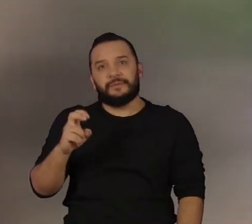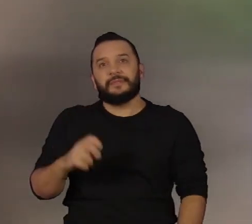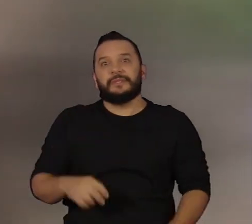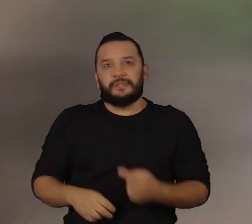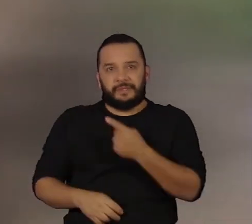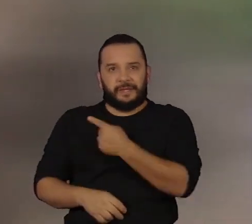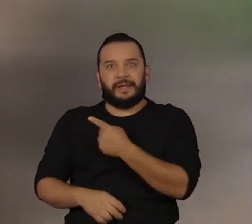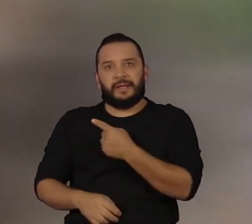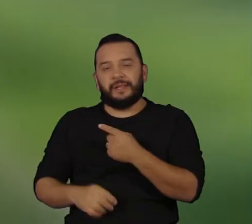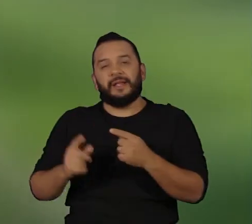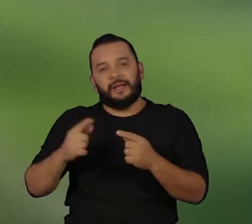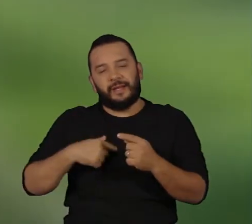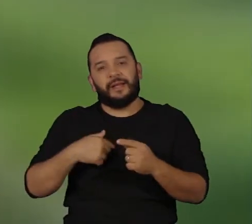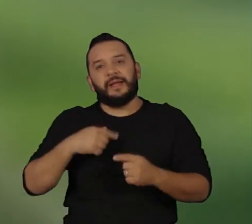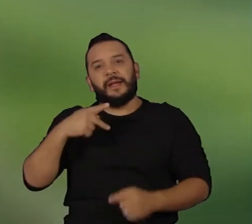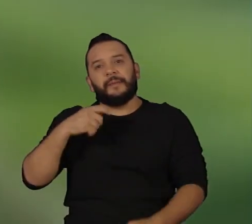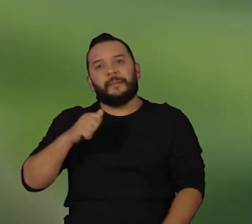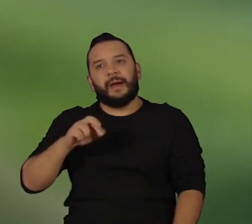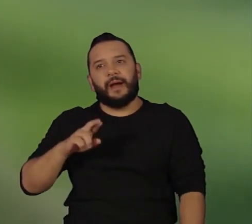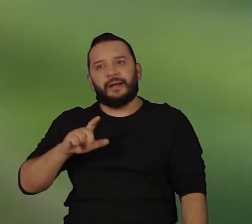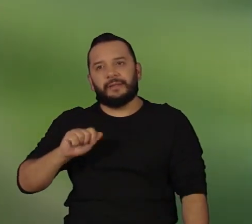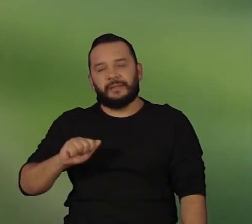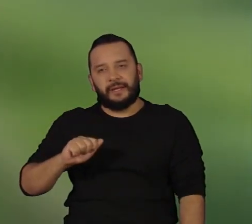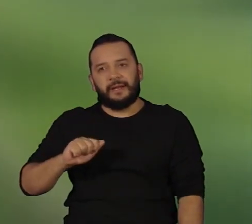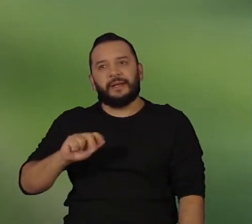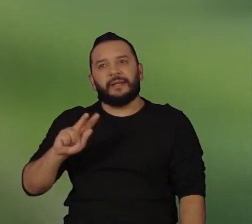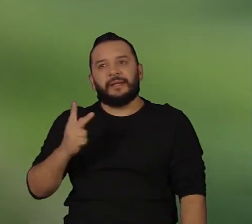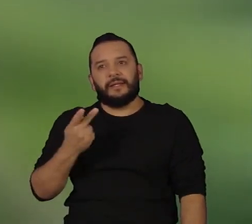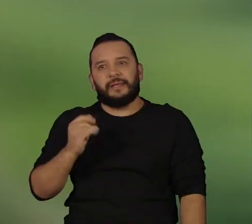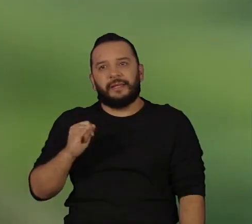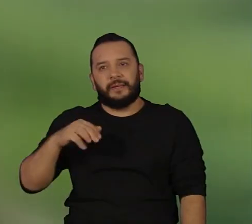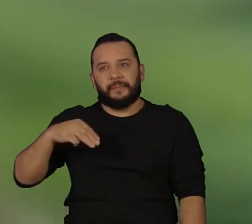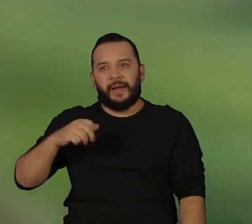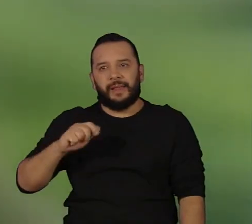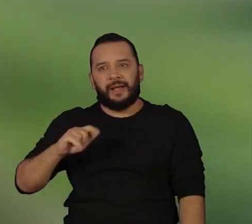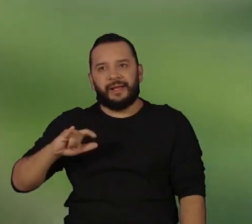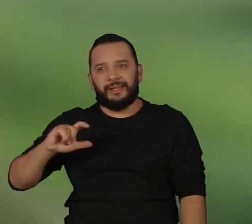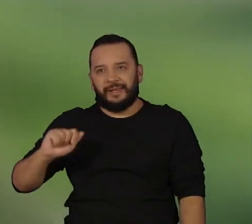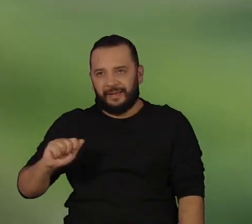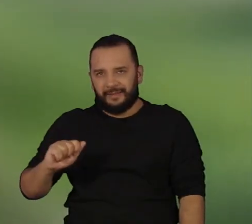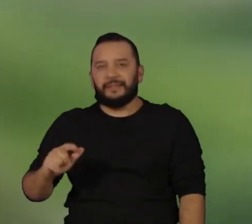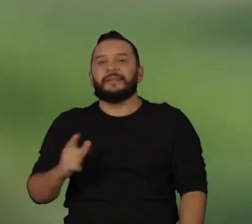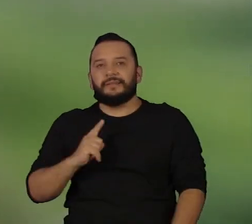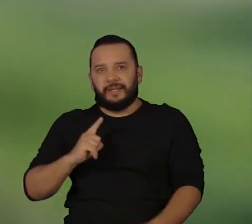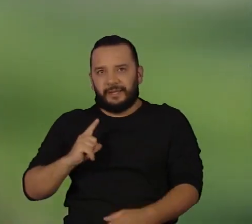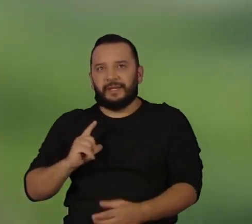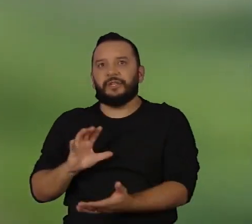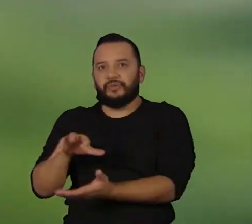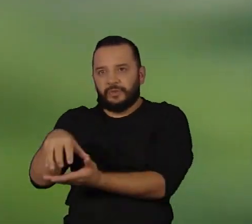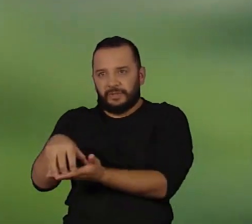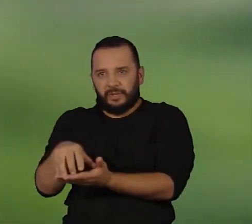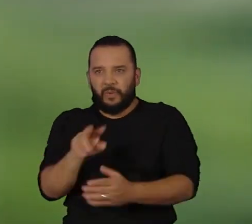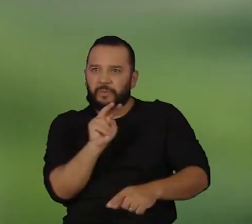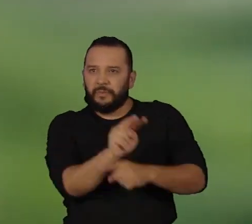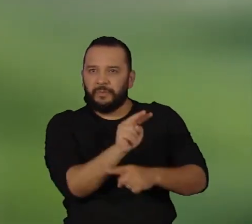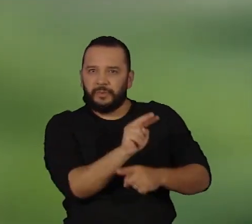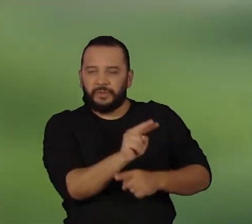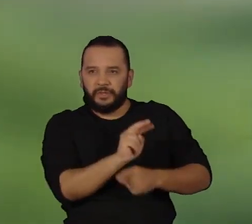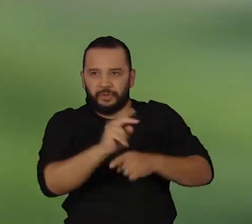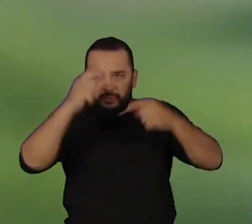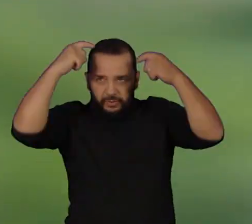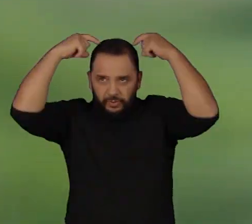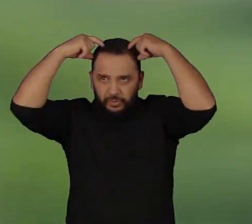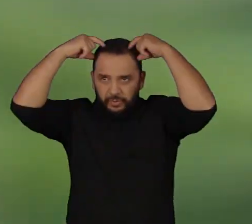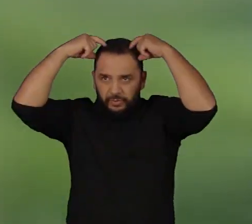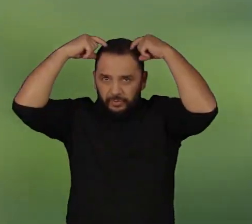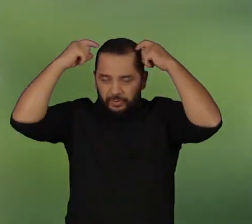subespécie parda do Himalaia. Esse instituto levanta recursos para a preservação dos ursos e não foi